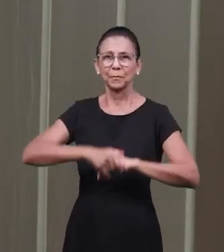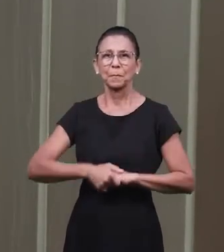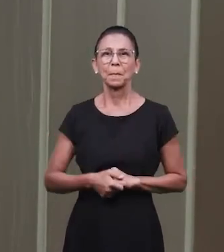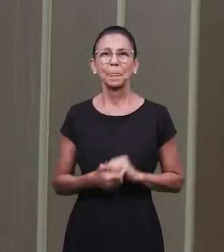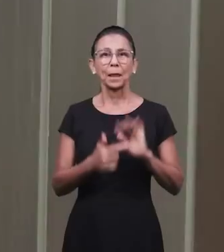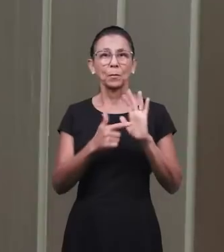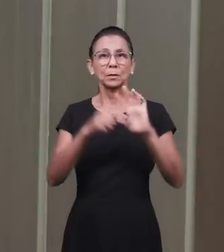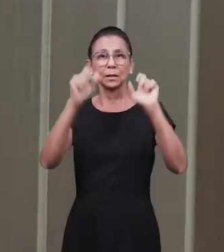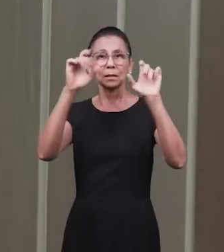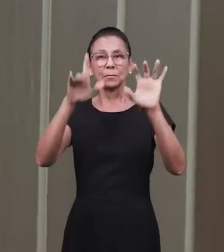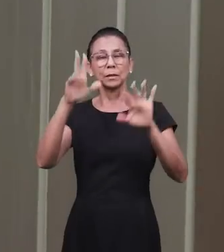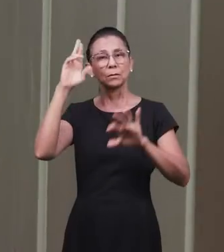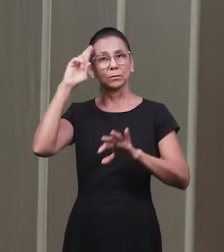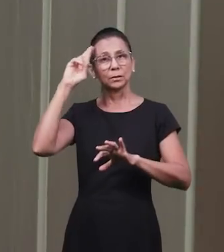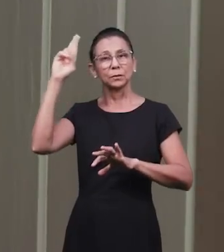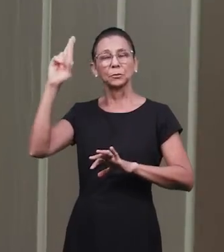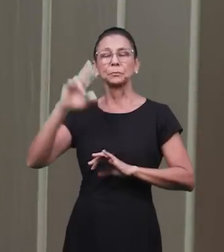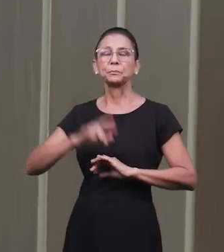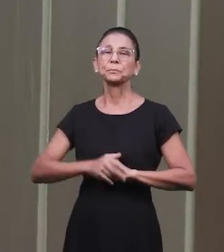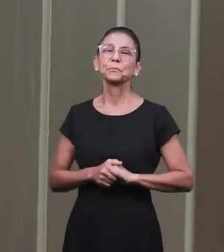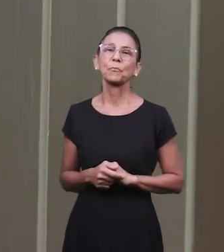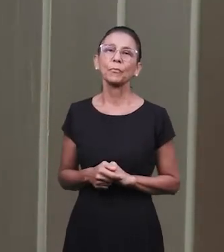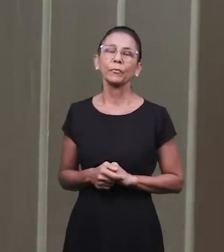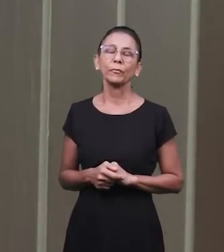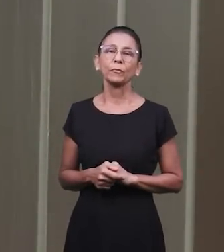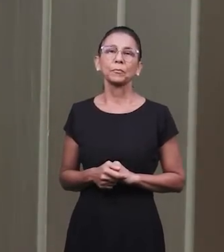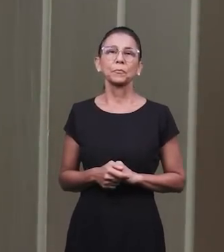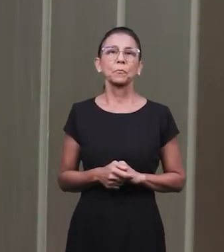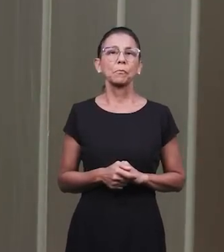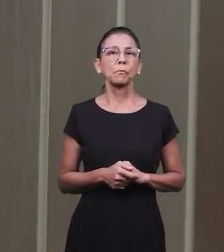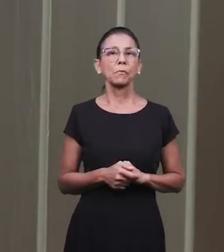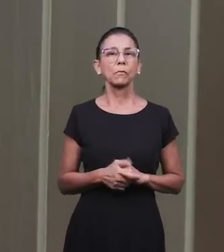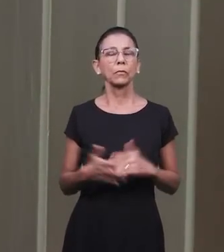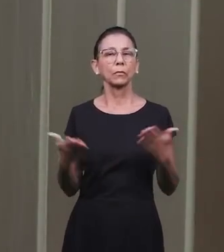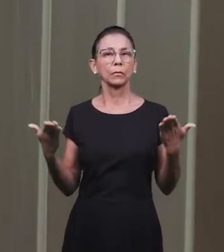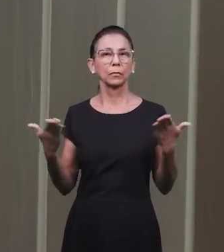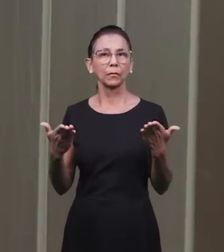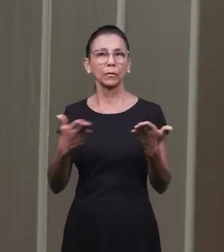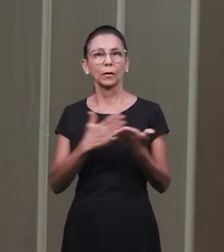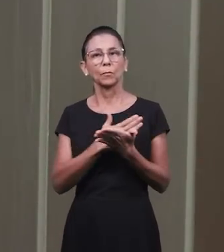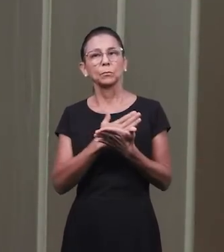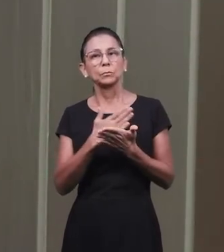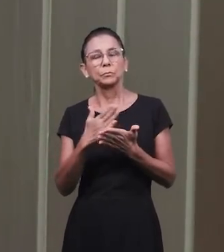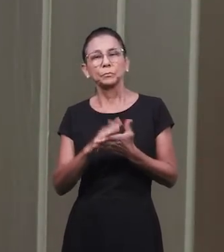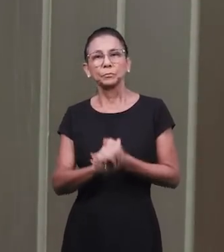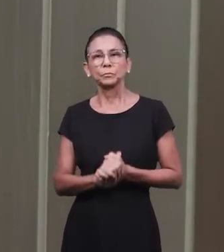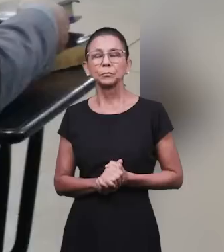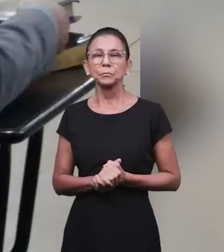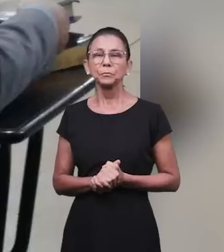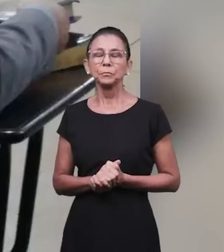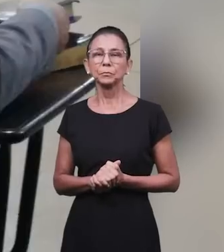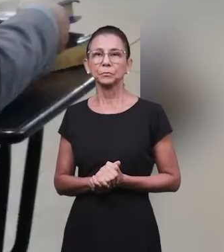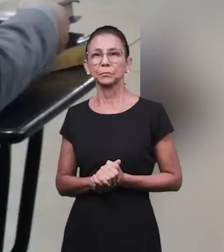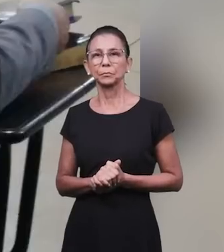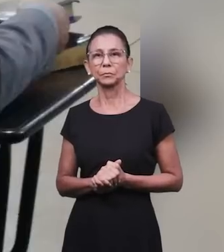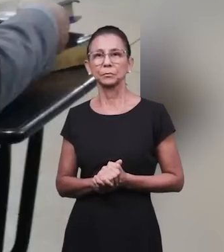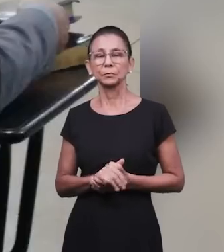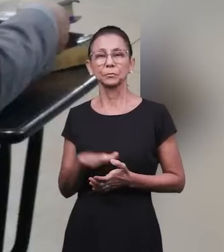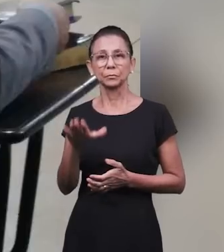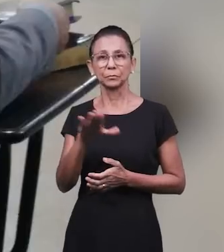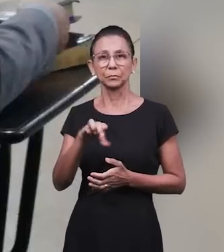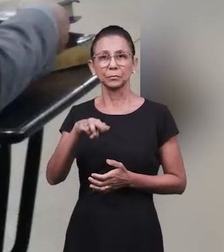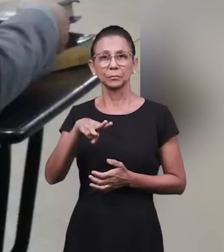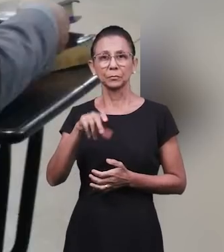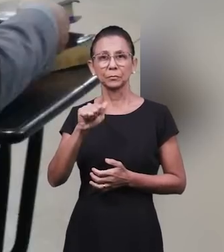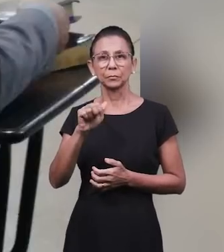meio. Louvado seja o nome do Senhor. Nessa edição nós vamos começar pela área de Maringá, onde ali no Manaí